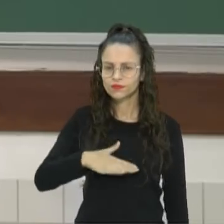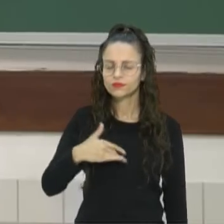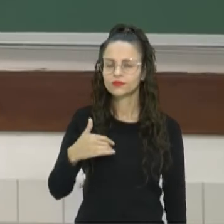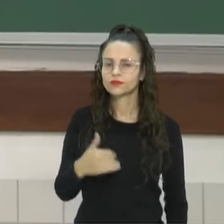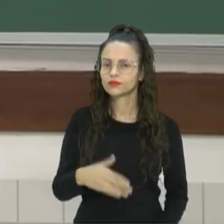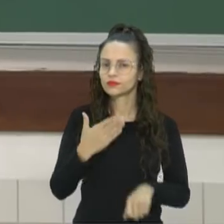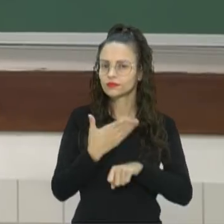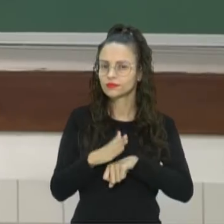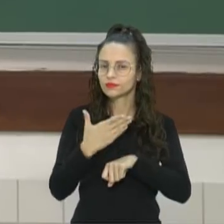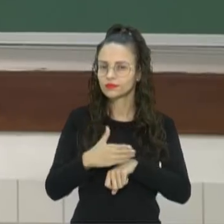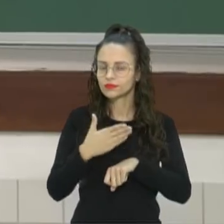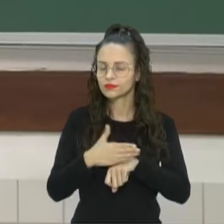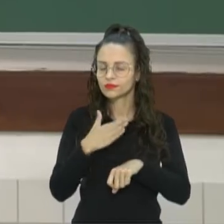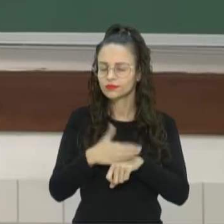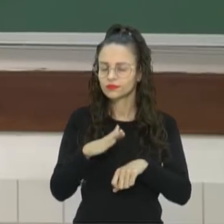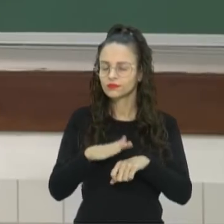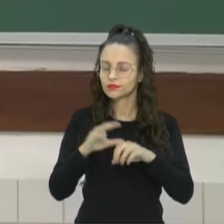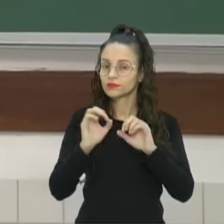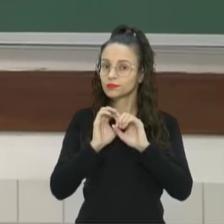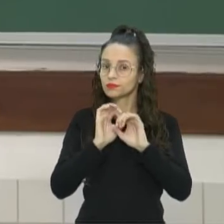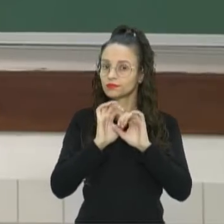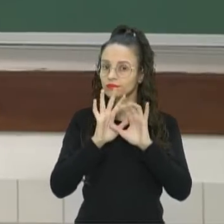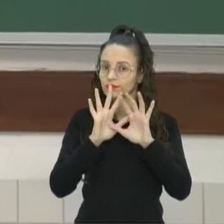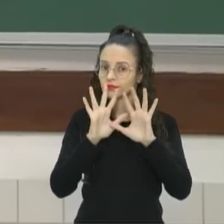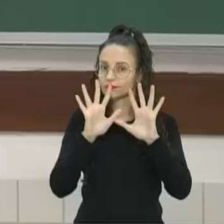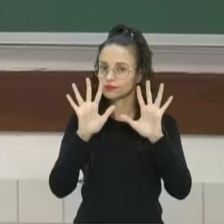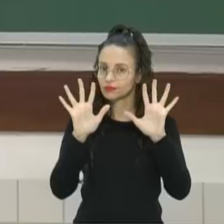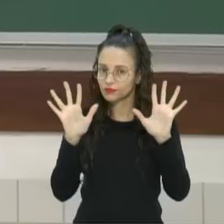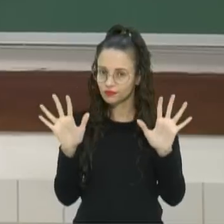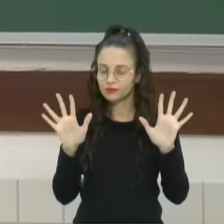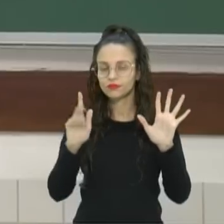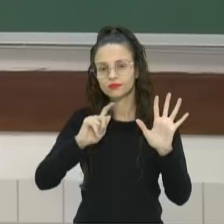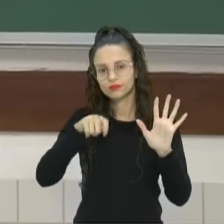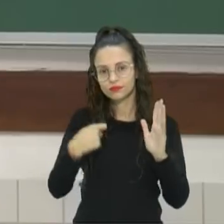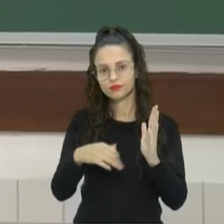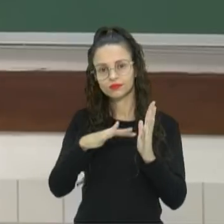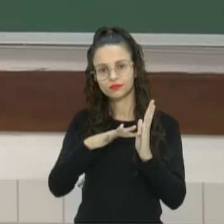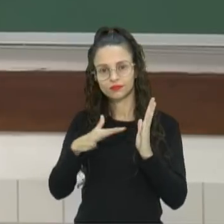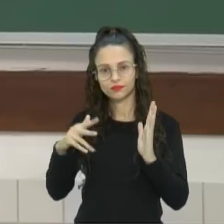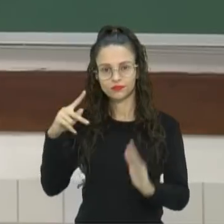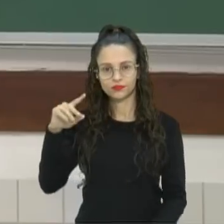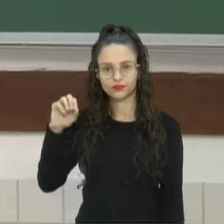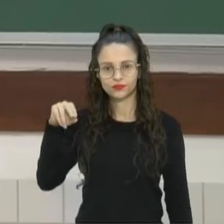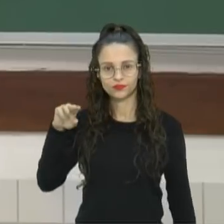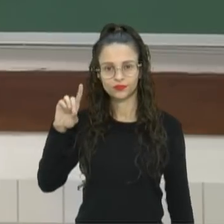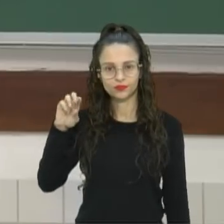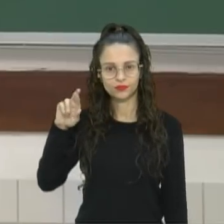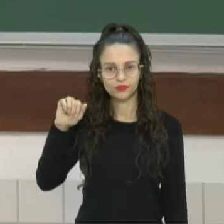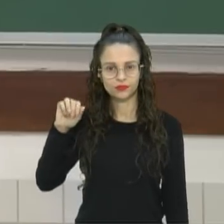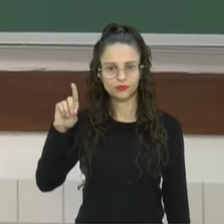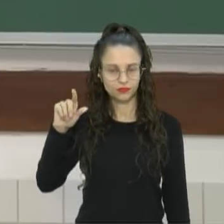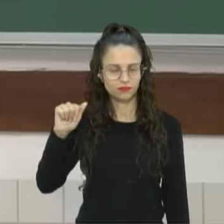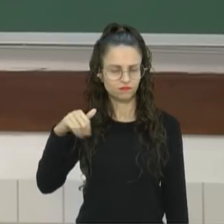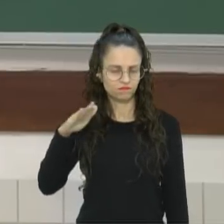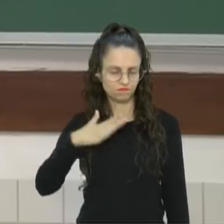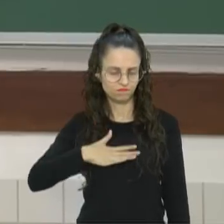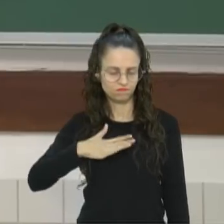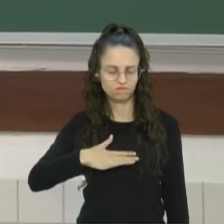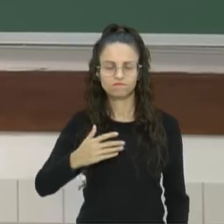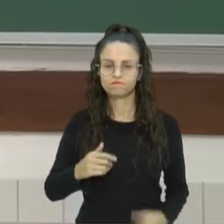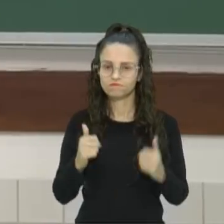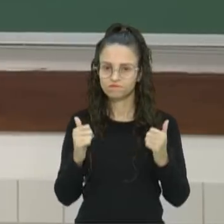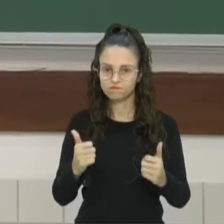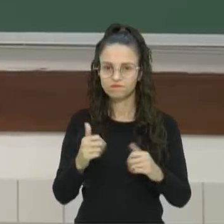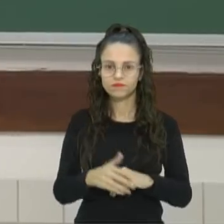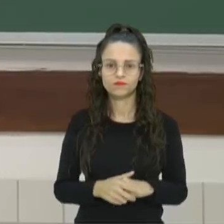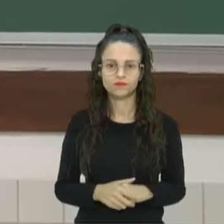fazendo exemplos e exercícios, vai ficando mais clara a ideia da média ponderada na nossa cabeça. Vai ficando mais tranquilo de fazer,